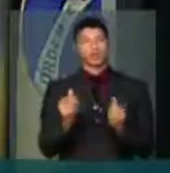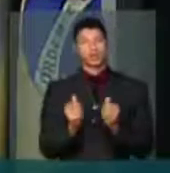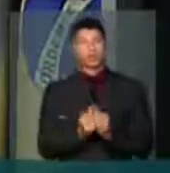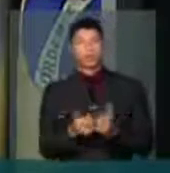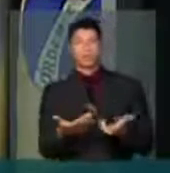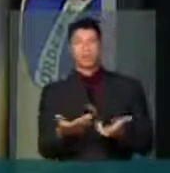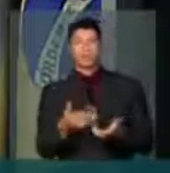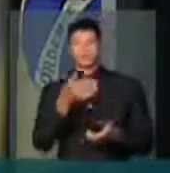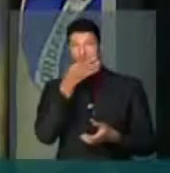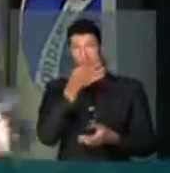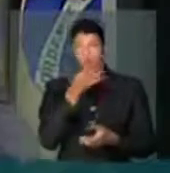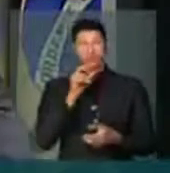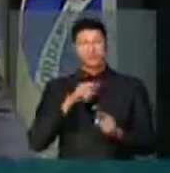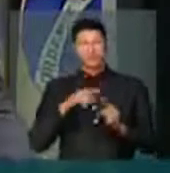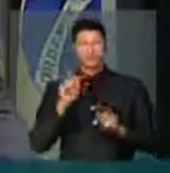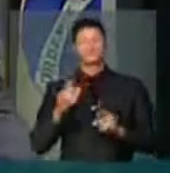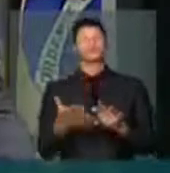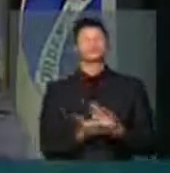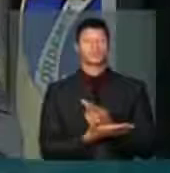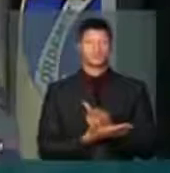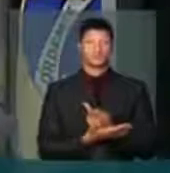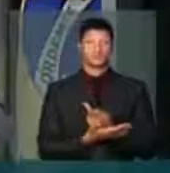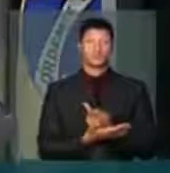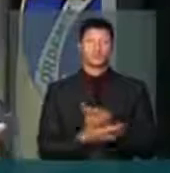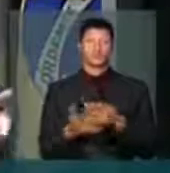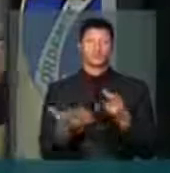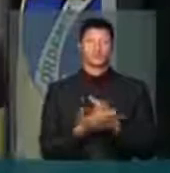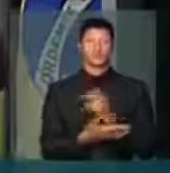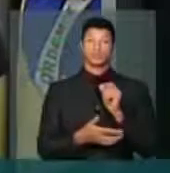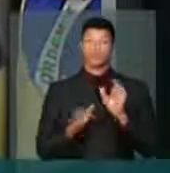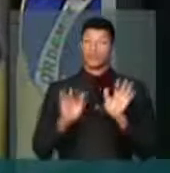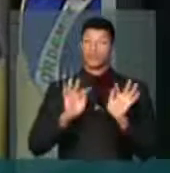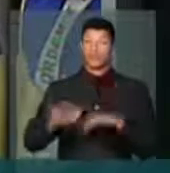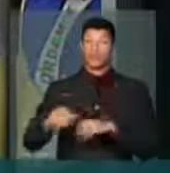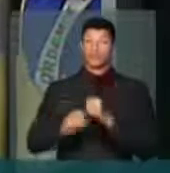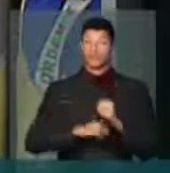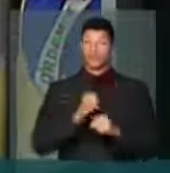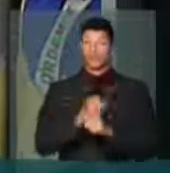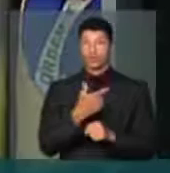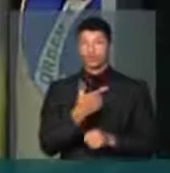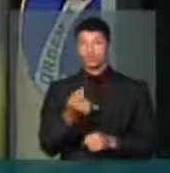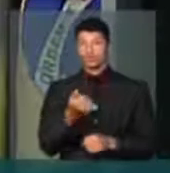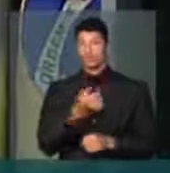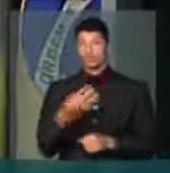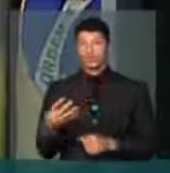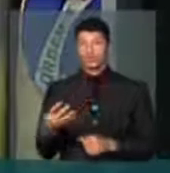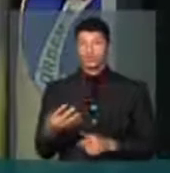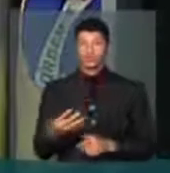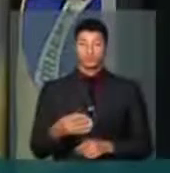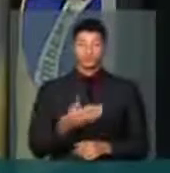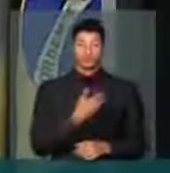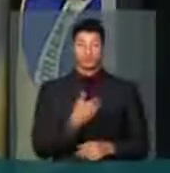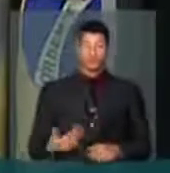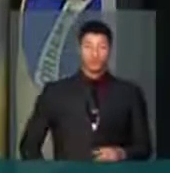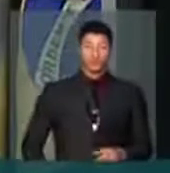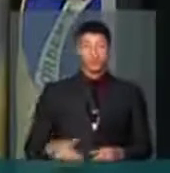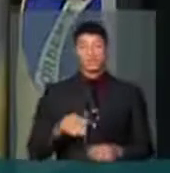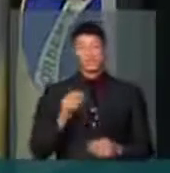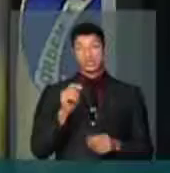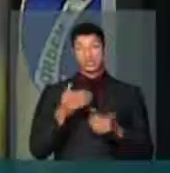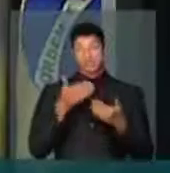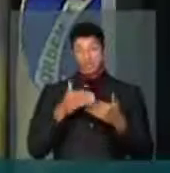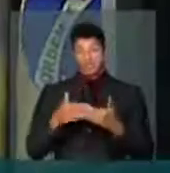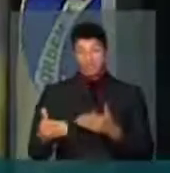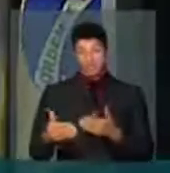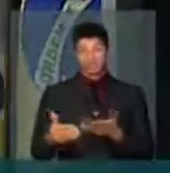suas sugestões. E o que ocorreu? Ocorreu que no final do ano de 2014, o governo que aí